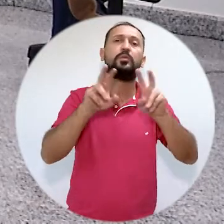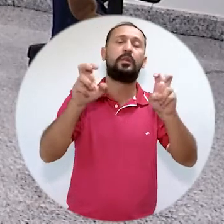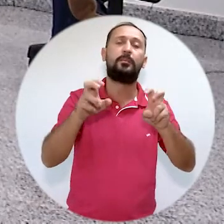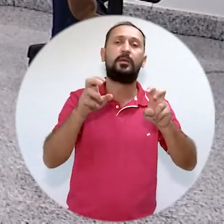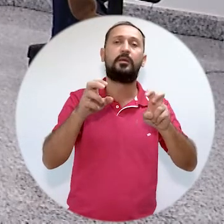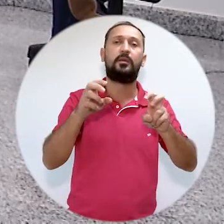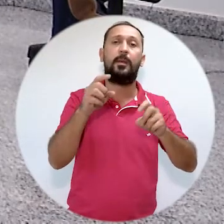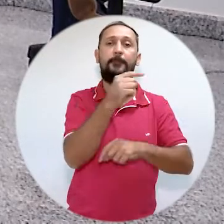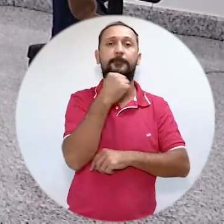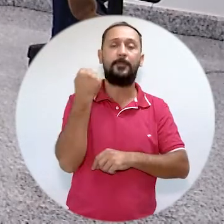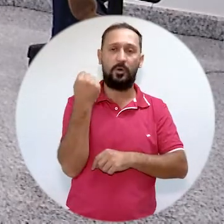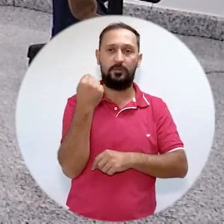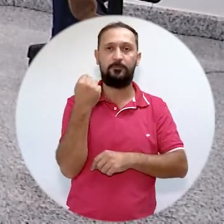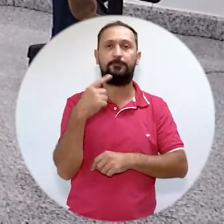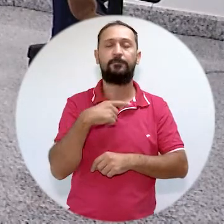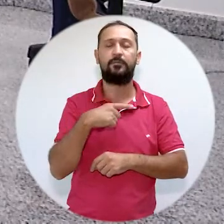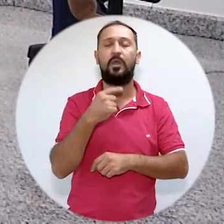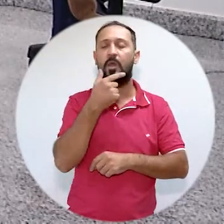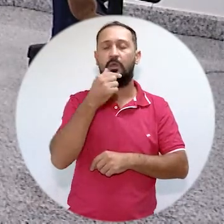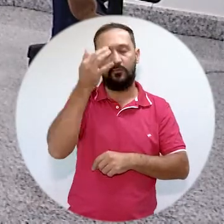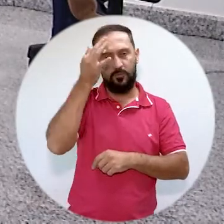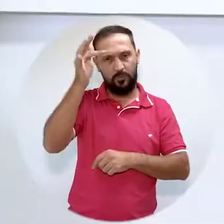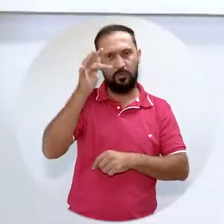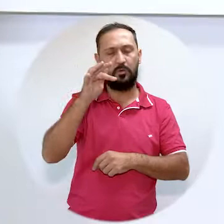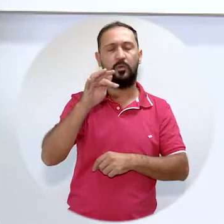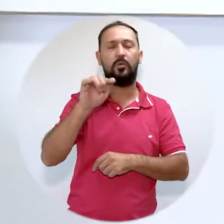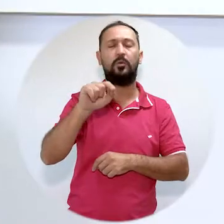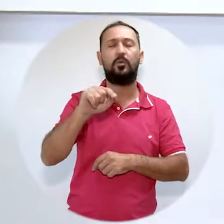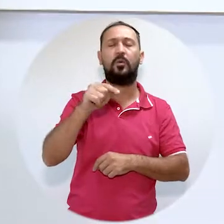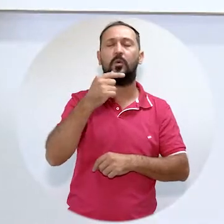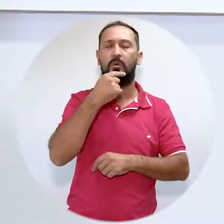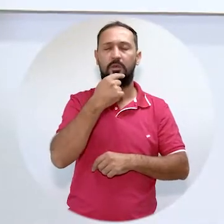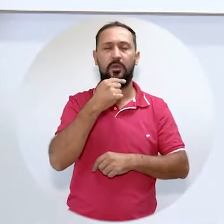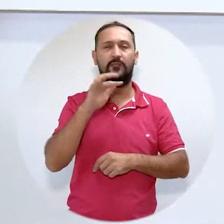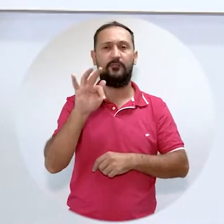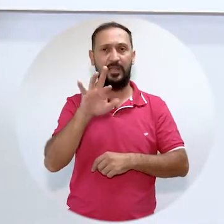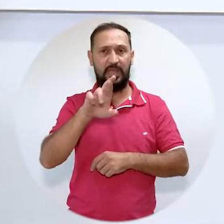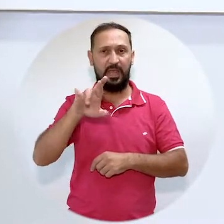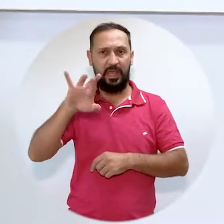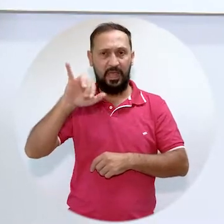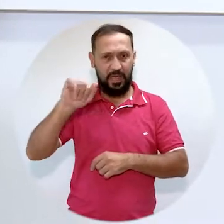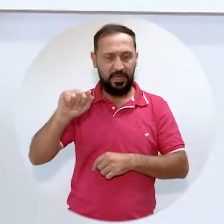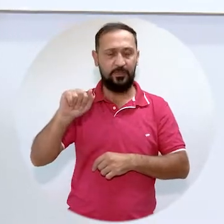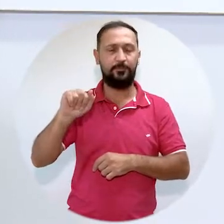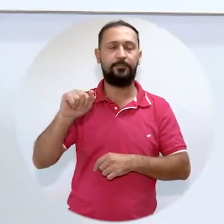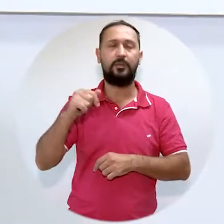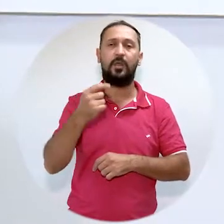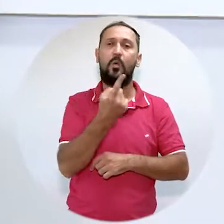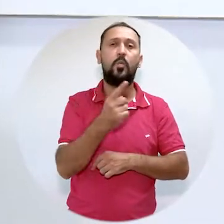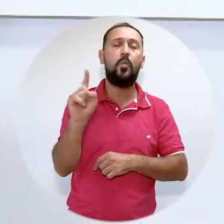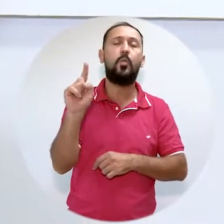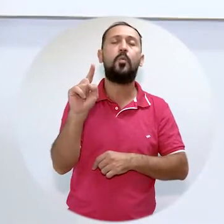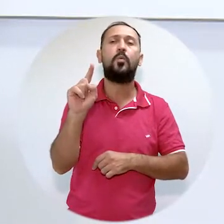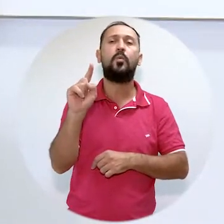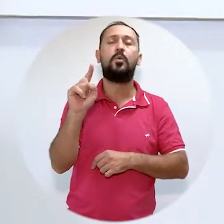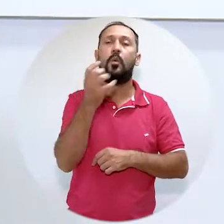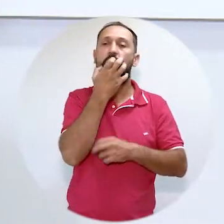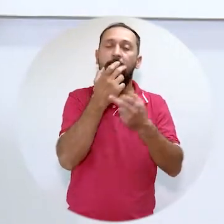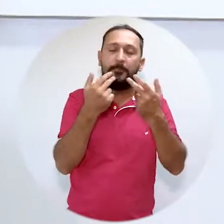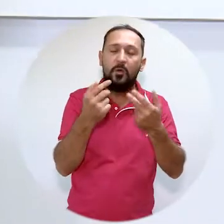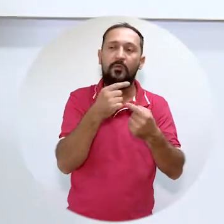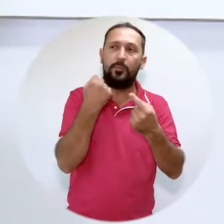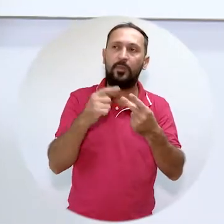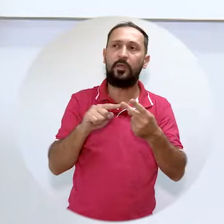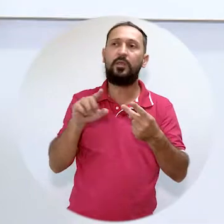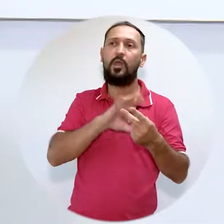que é a morte, a nossa finitude. Sim. Tem um filósofo que eu gosto muito, Luc Ferreira, ele fala que o ser humano é o único animal que morre e sabe que vai morrer, e quem a gente